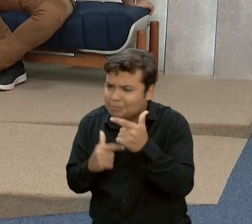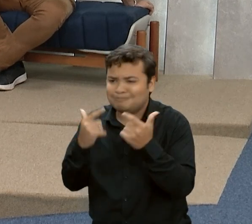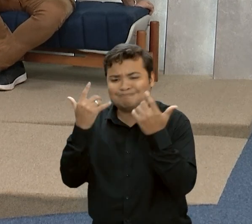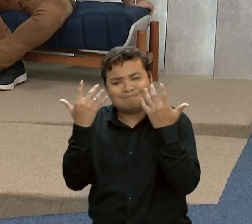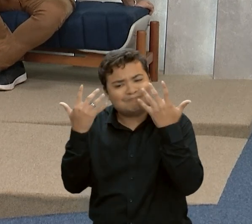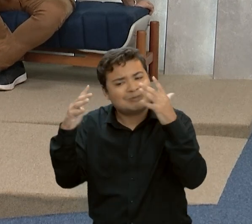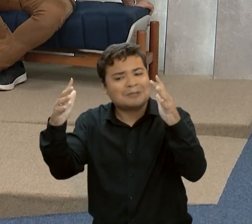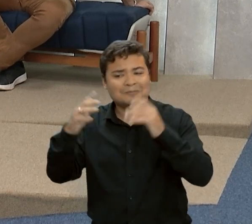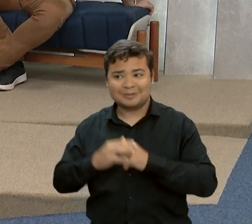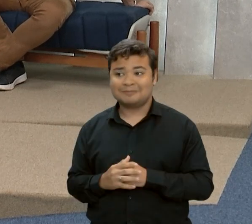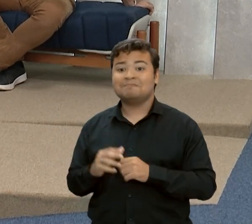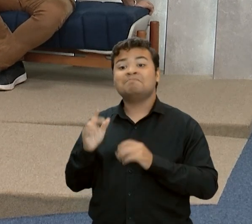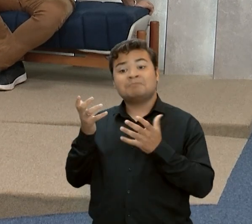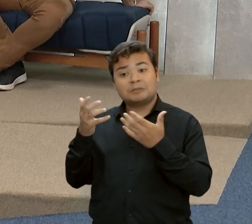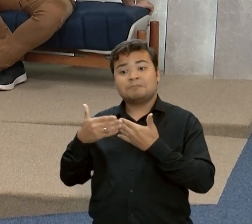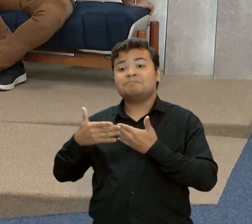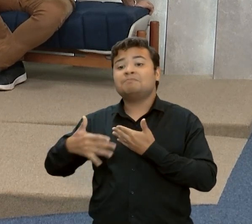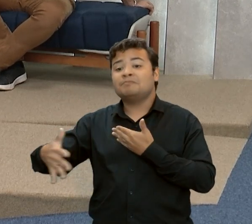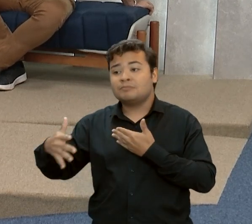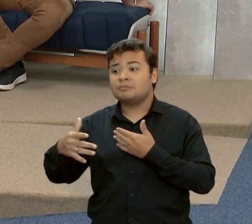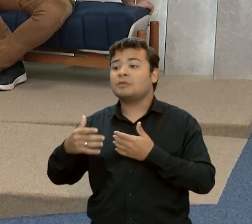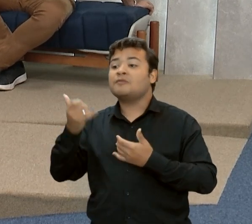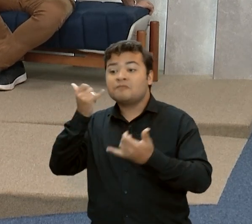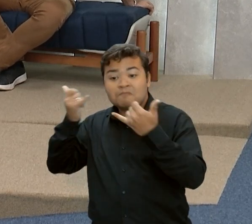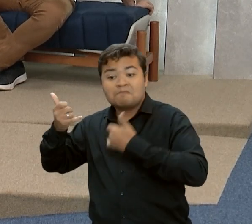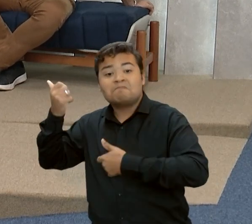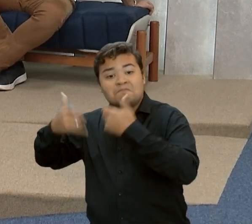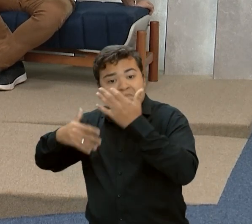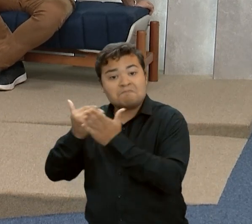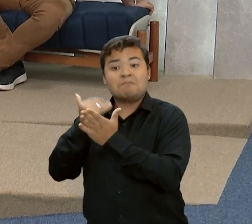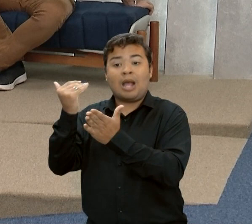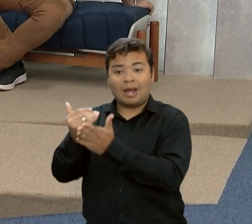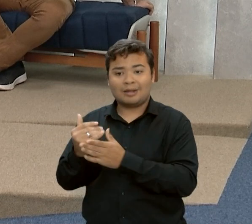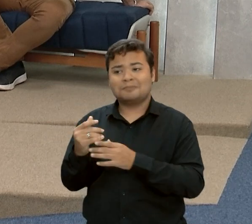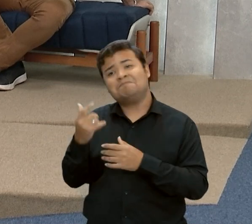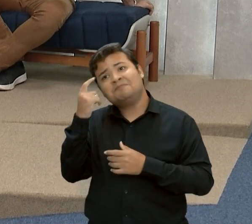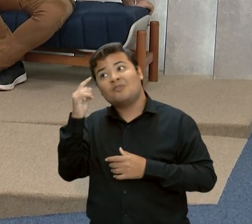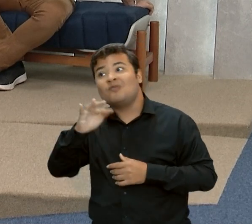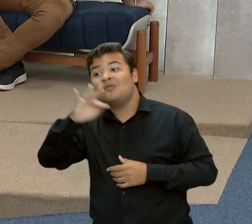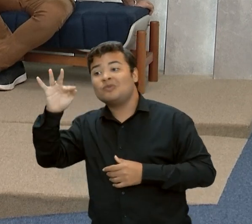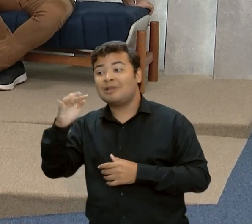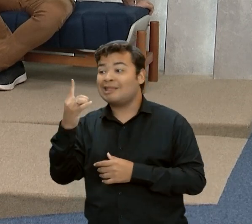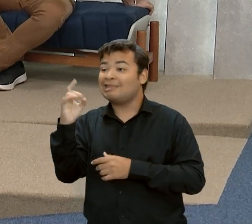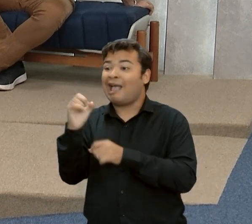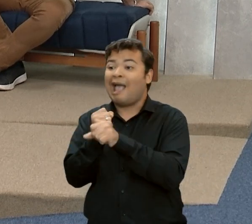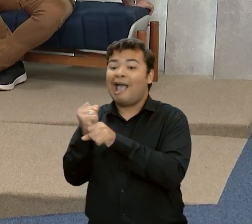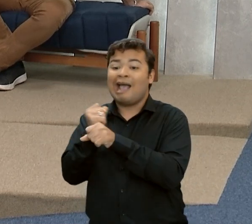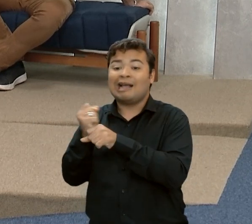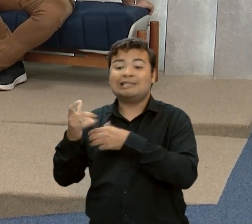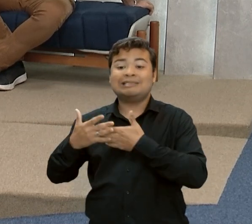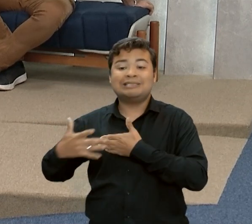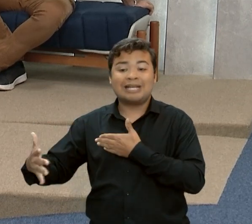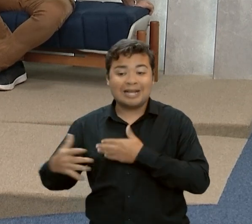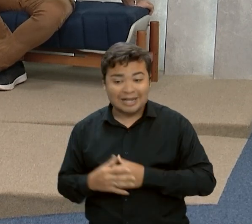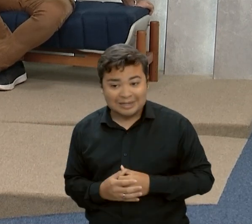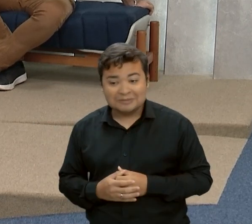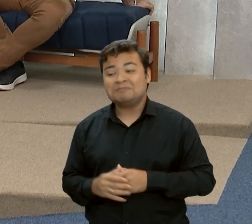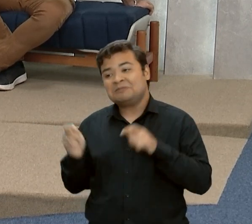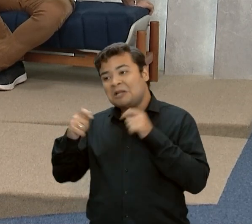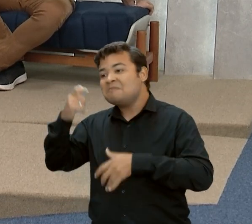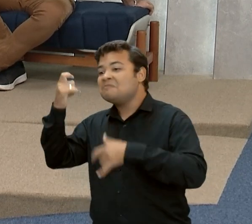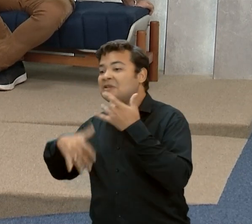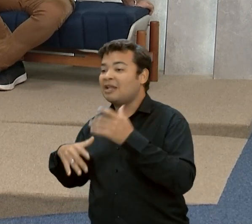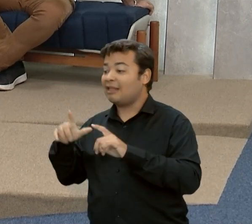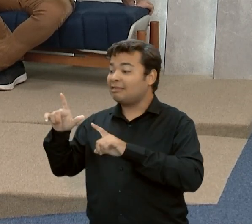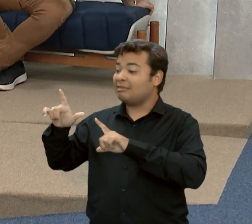isso. Daqui mais uns 10 anos a gente volta também falando sobre o que se tornou a TV, né? Que com certeza